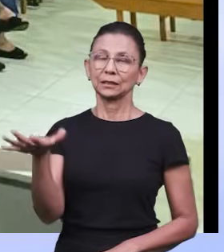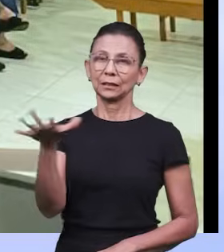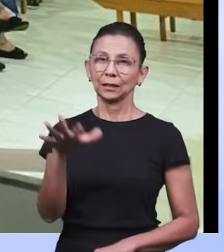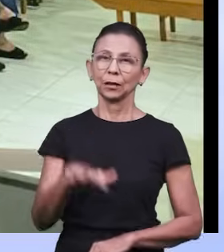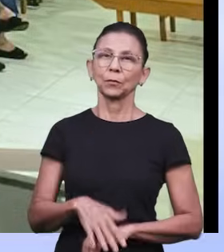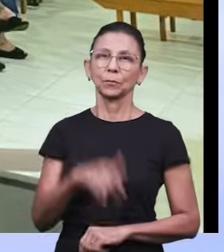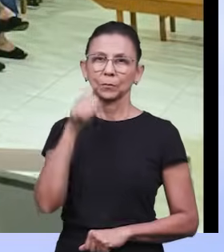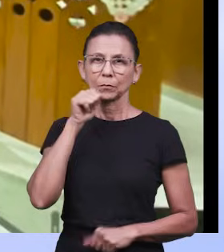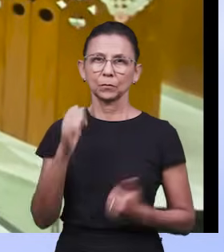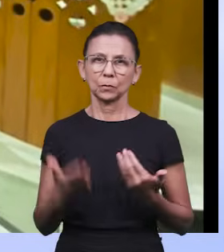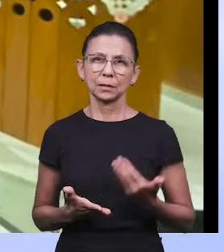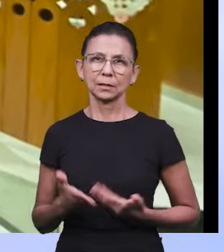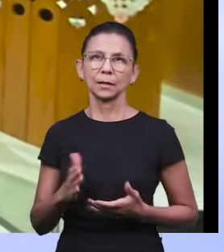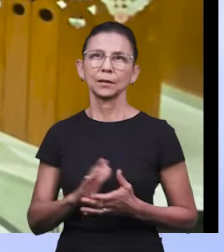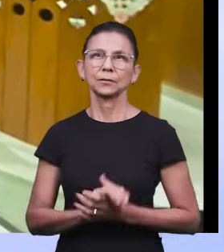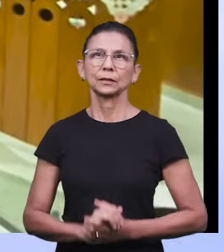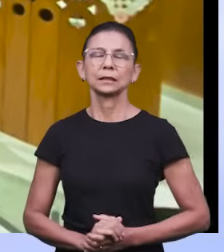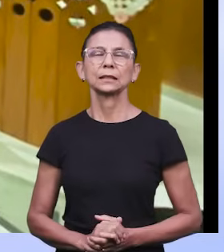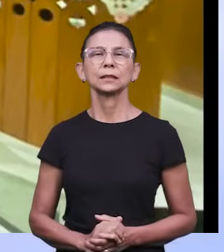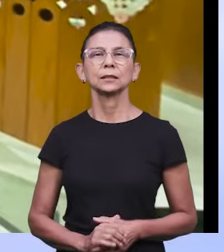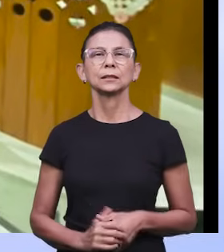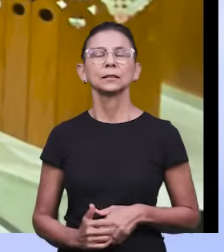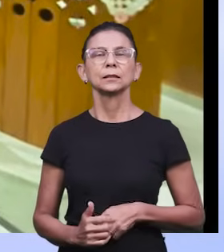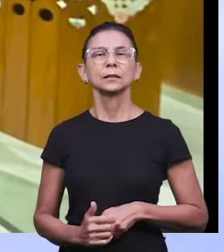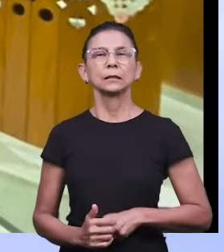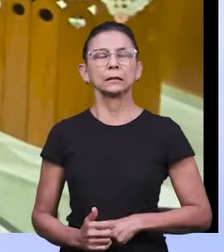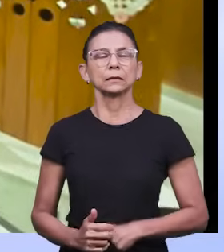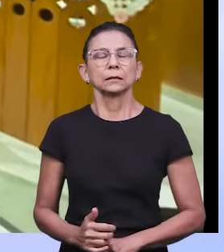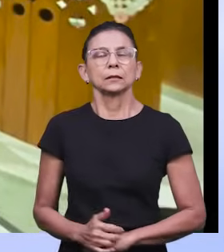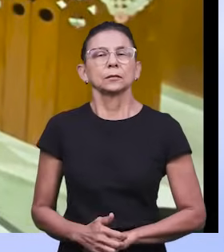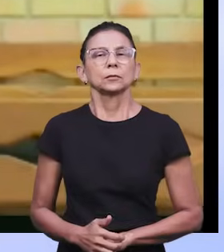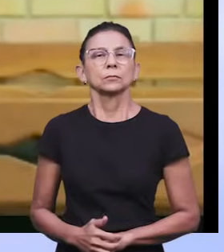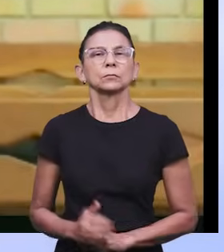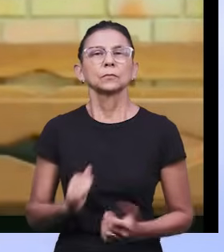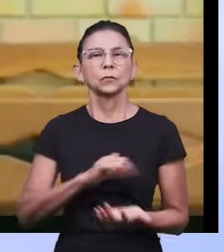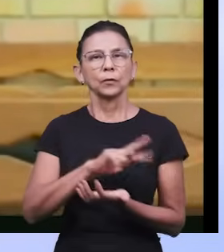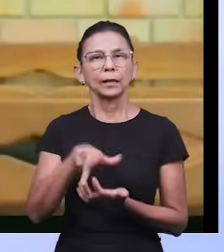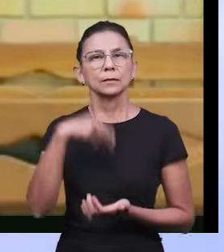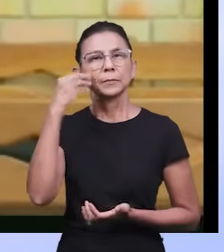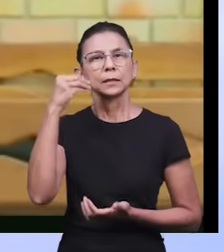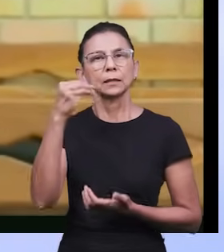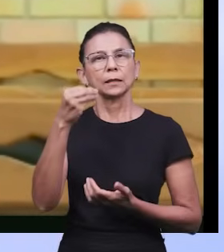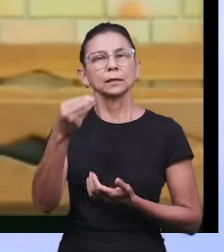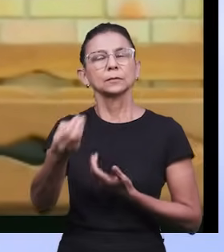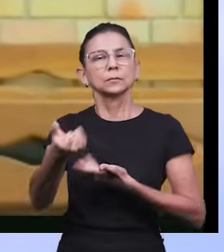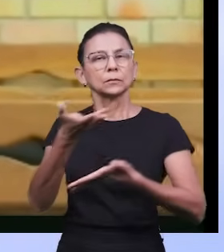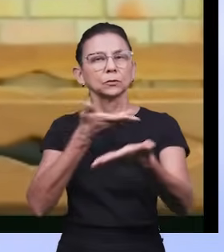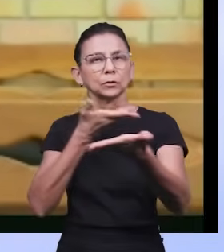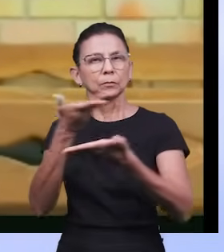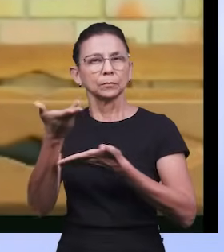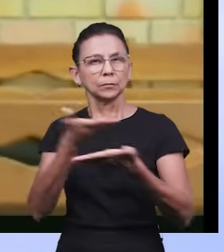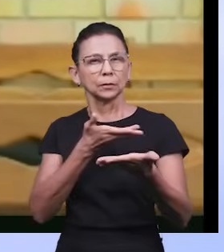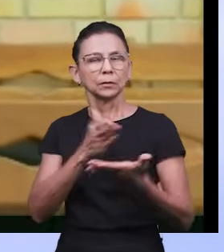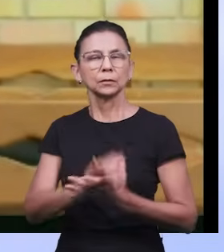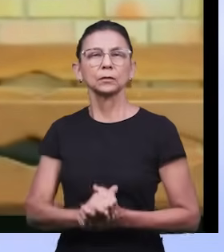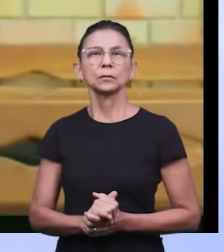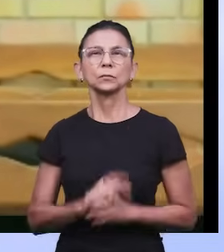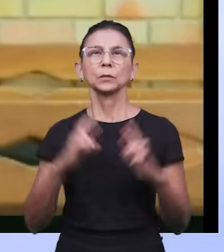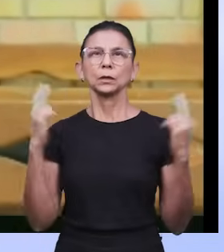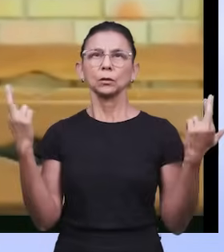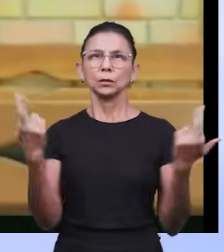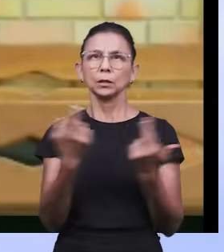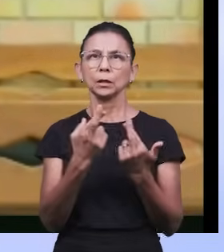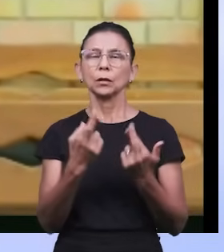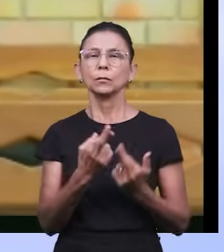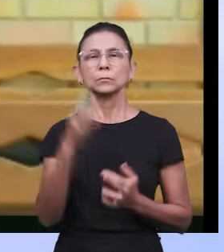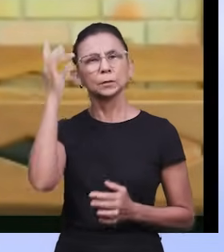na capital, onde o Senhor esteve presente, compartilhando experiências com as irmãs, ouvindo a palavra do Senhor. Uma reunião muito edificante para as